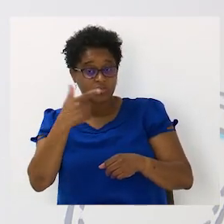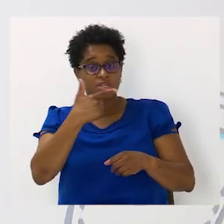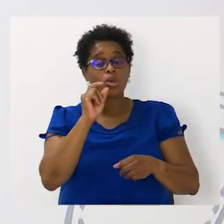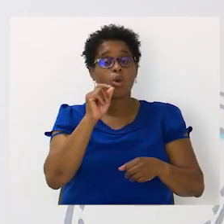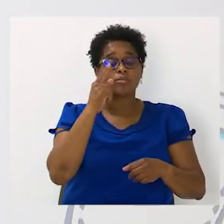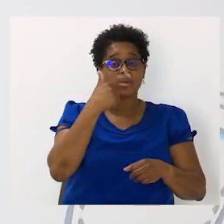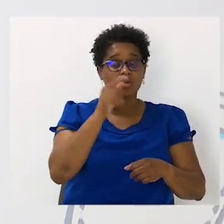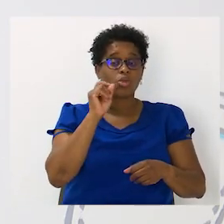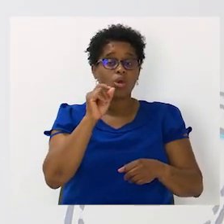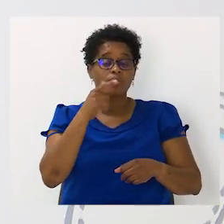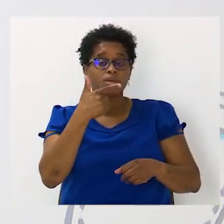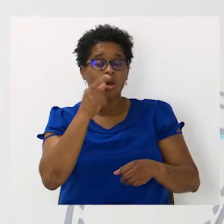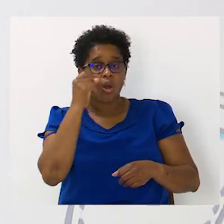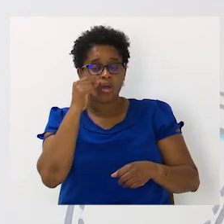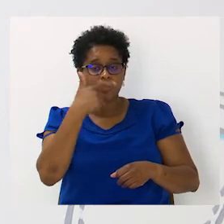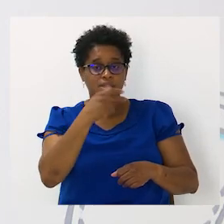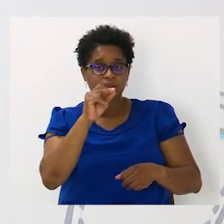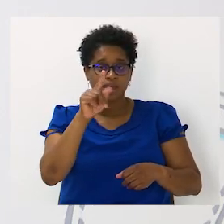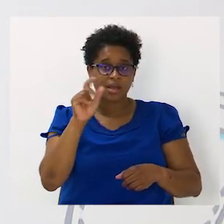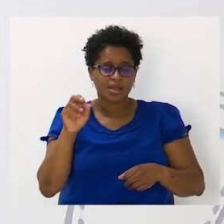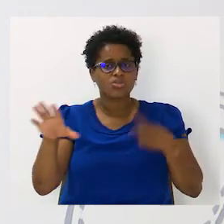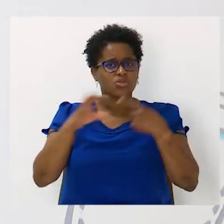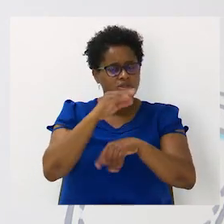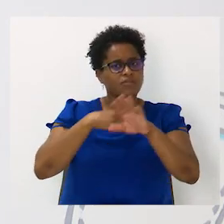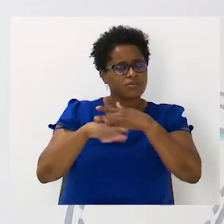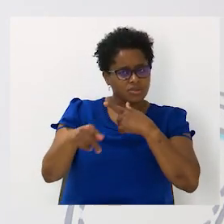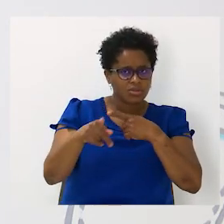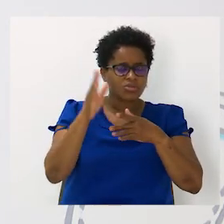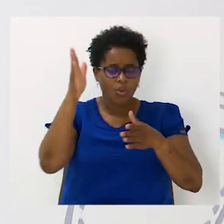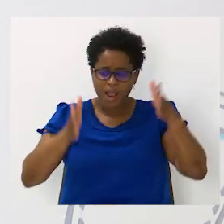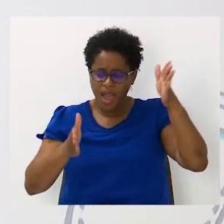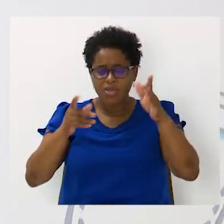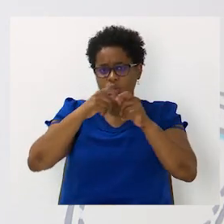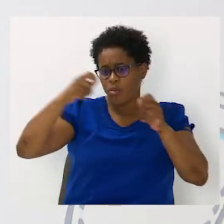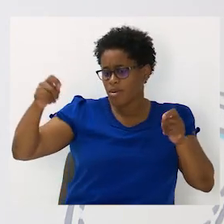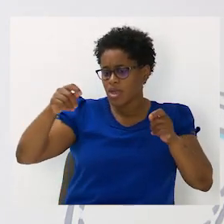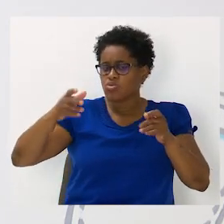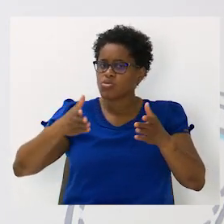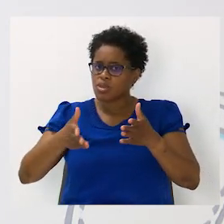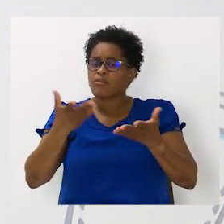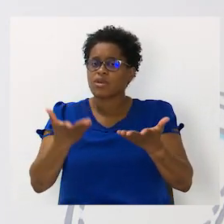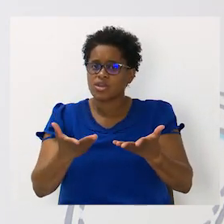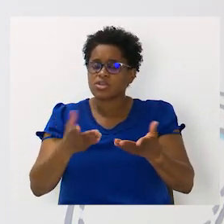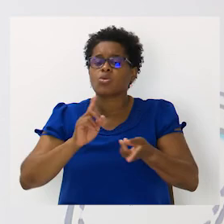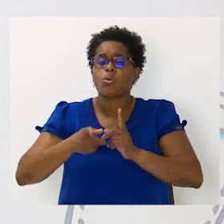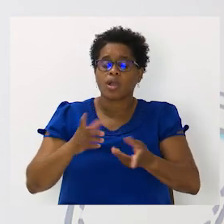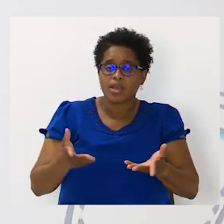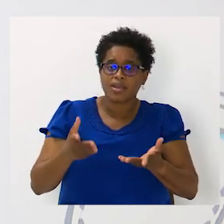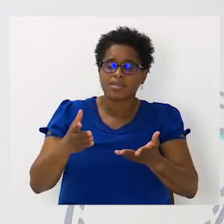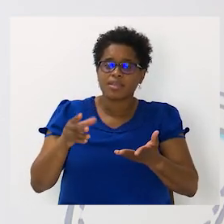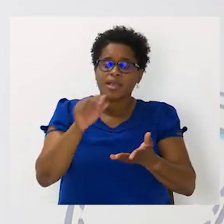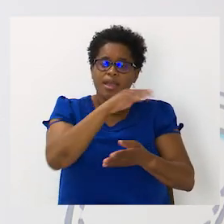conseguiu determinar lados ou comprimento dos segmentos através de quê?